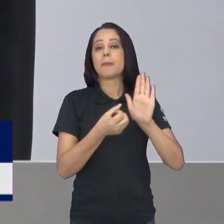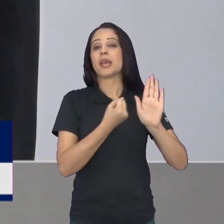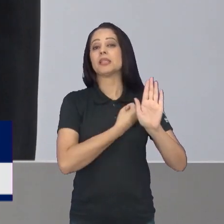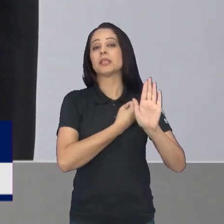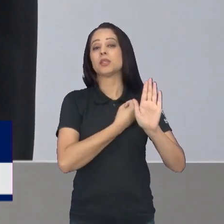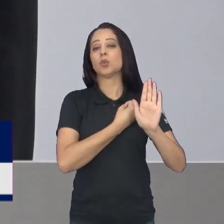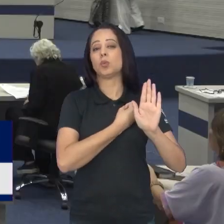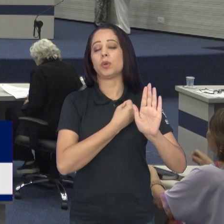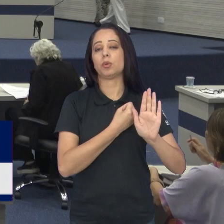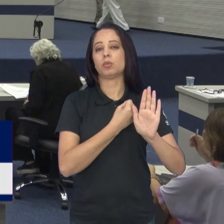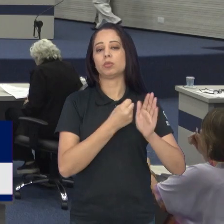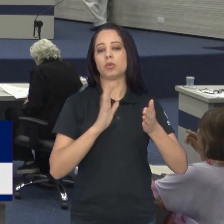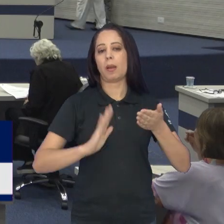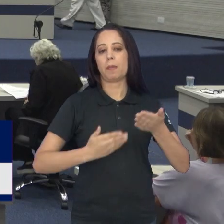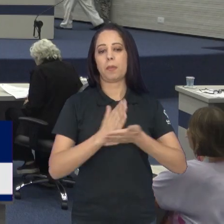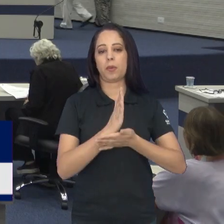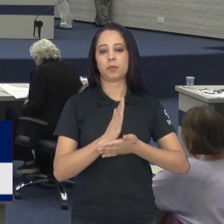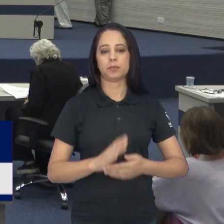tramitação aprovada.